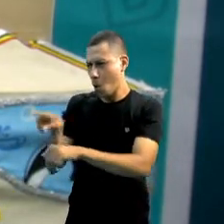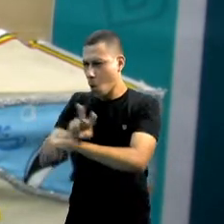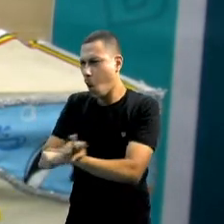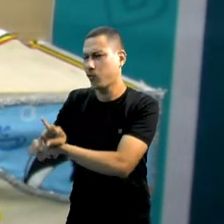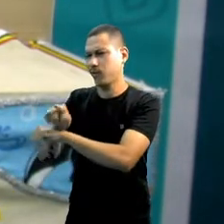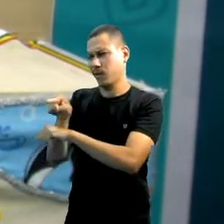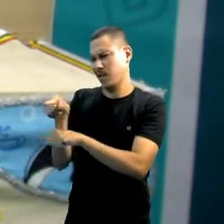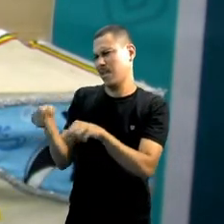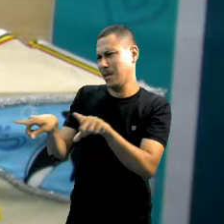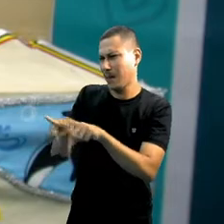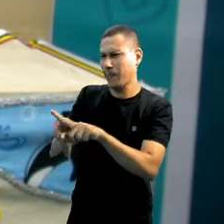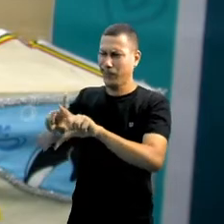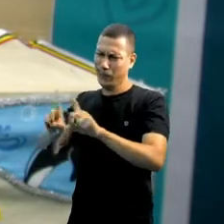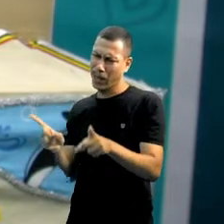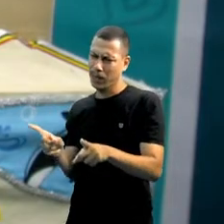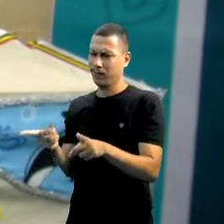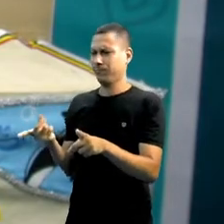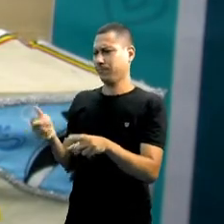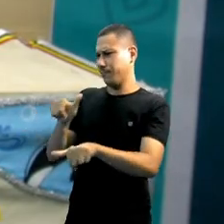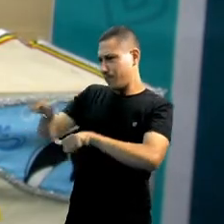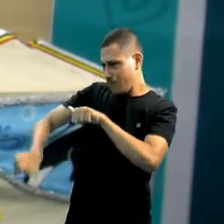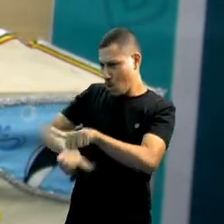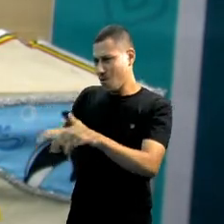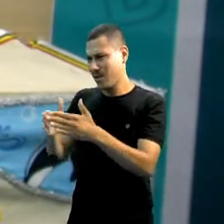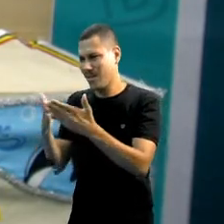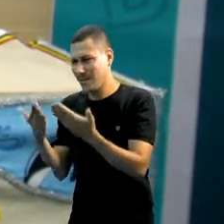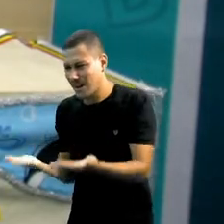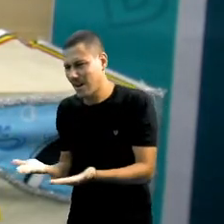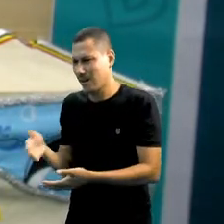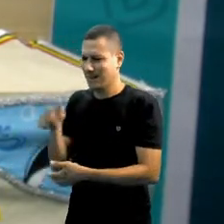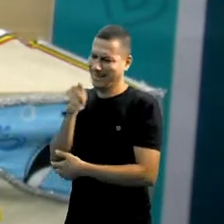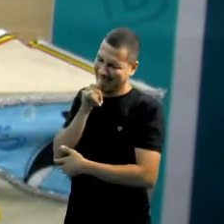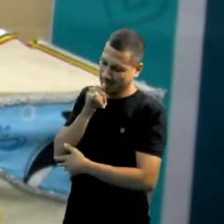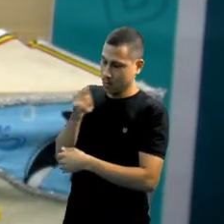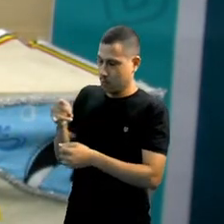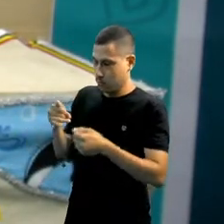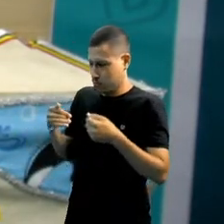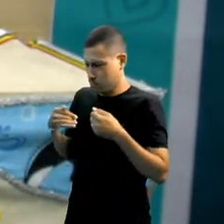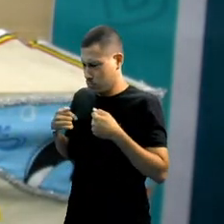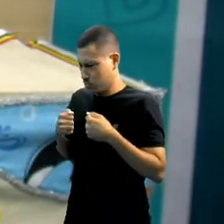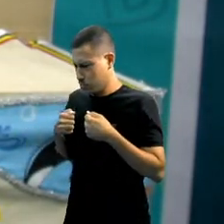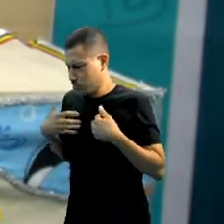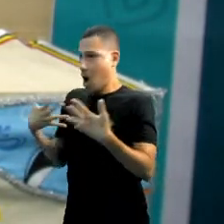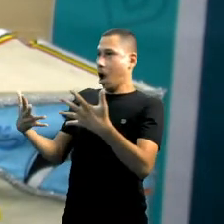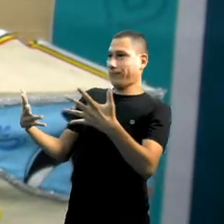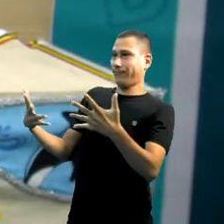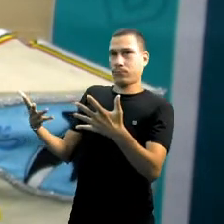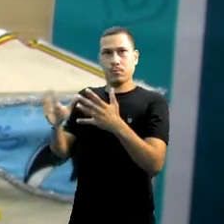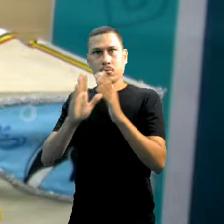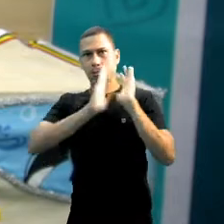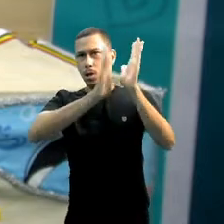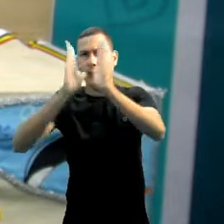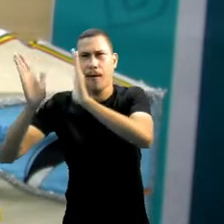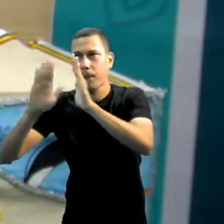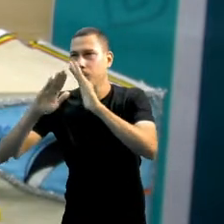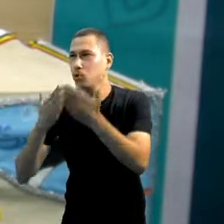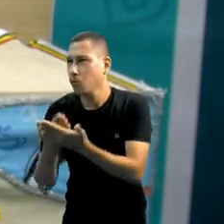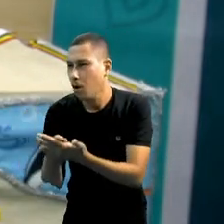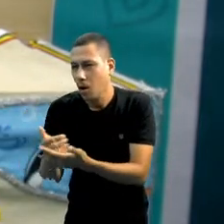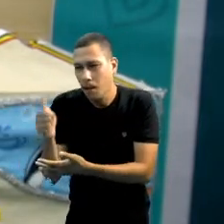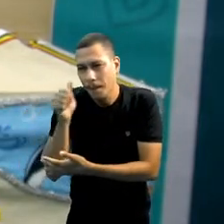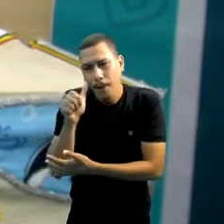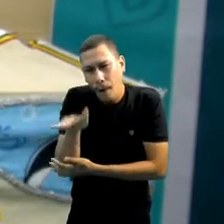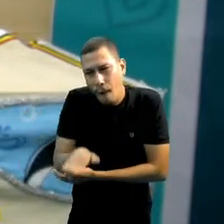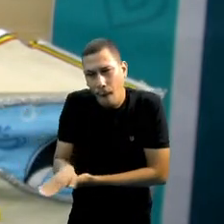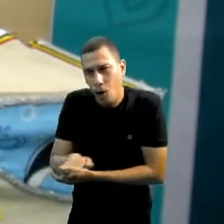estava tão triste. Ficou lá quietinho. De repente, na biblioteca, chegou uma